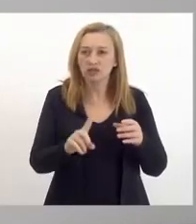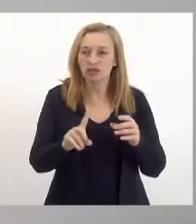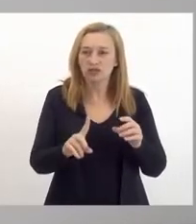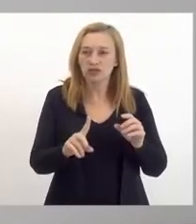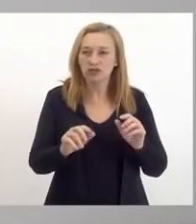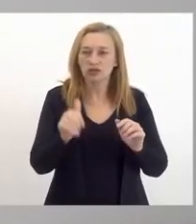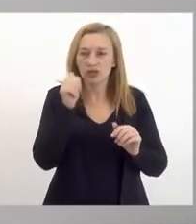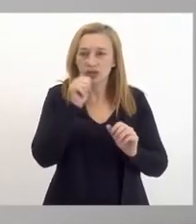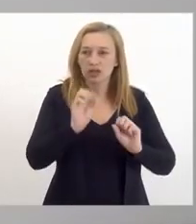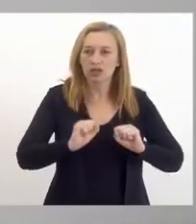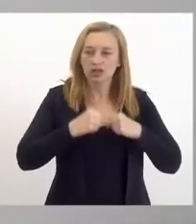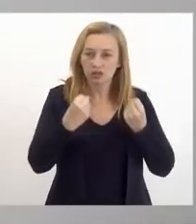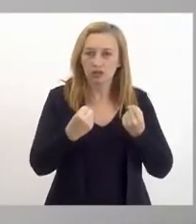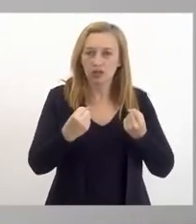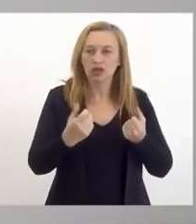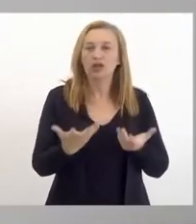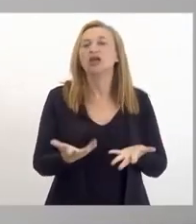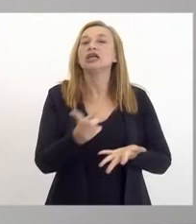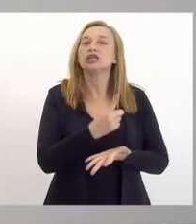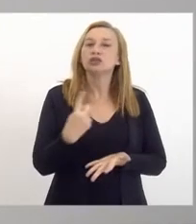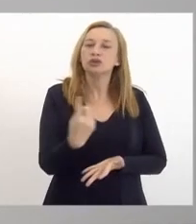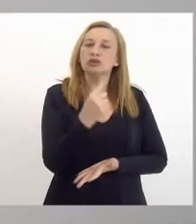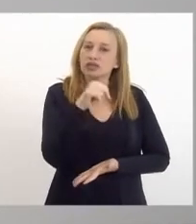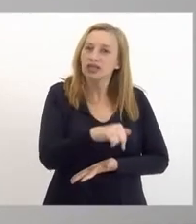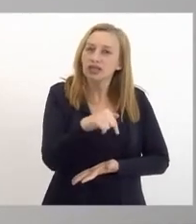da Mulher. E a gente aqui